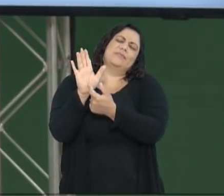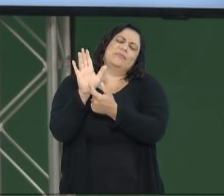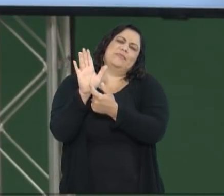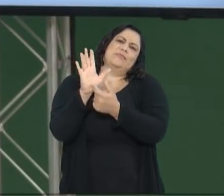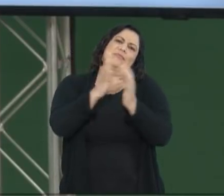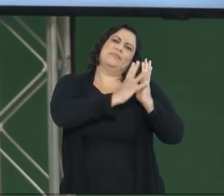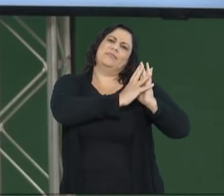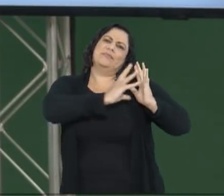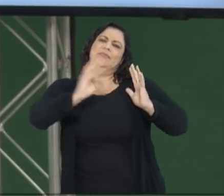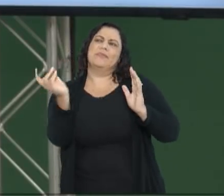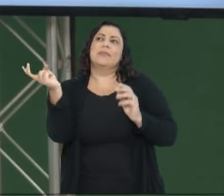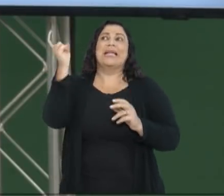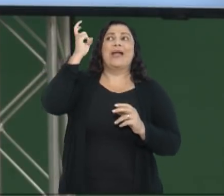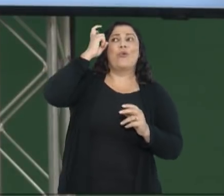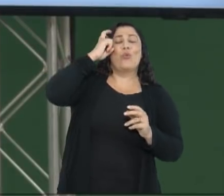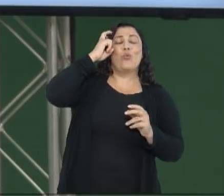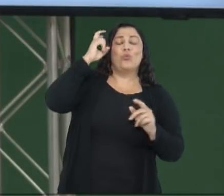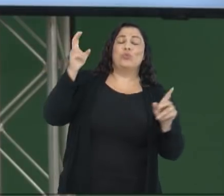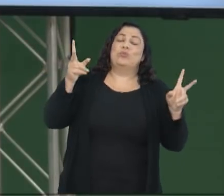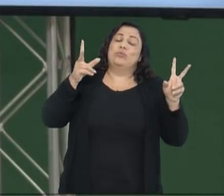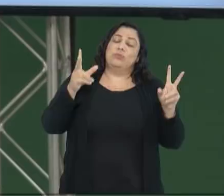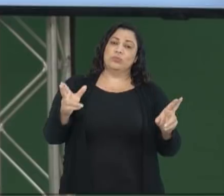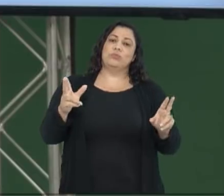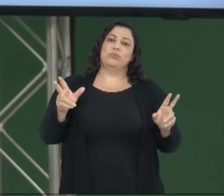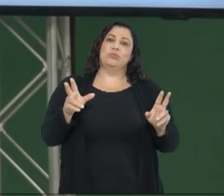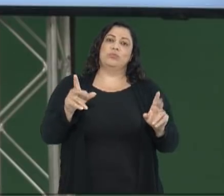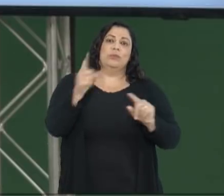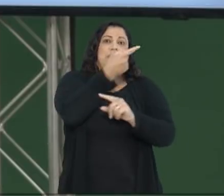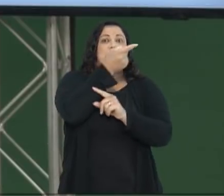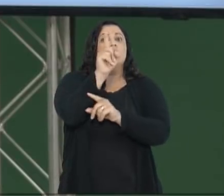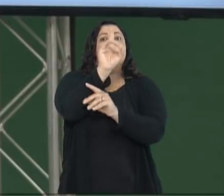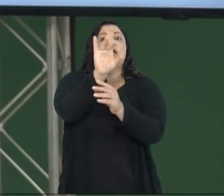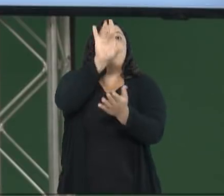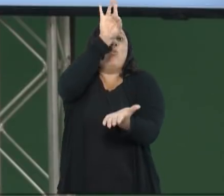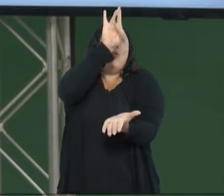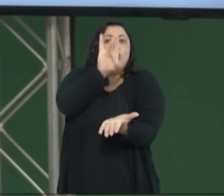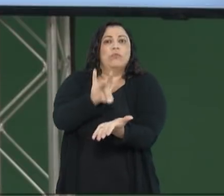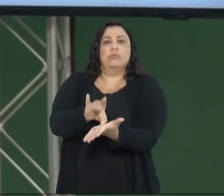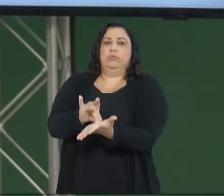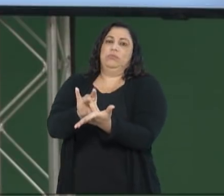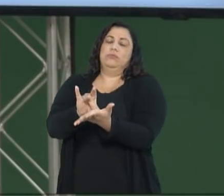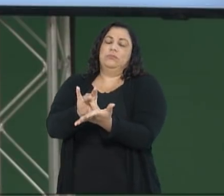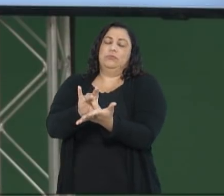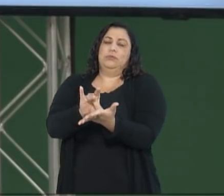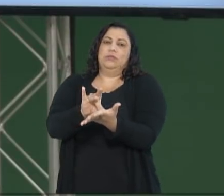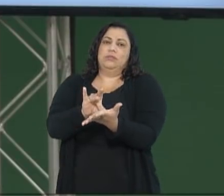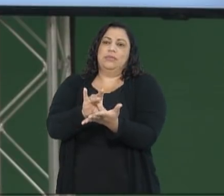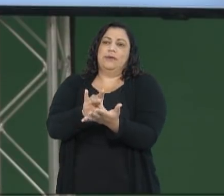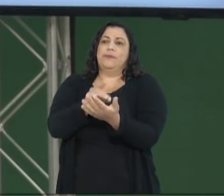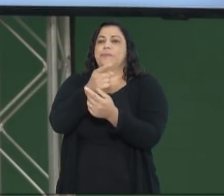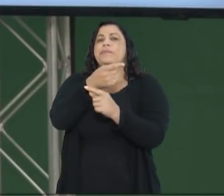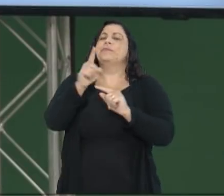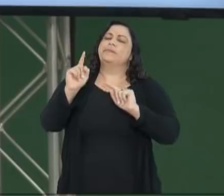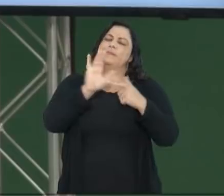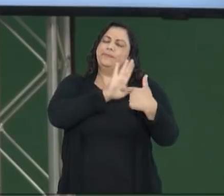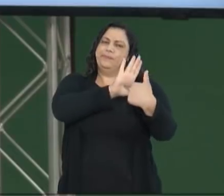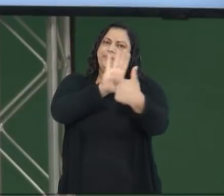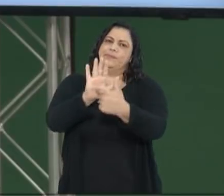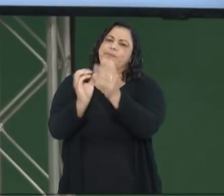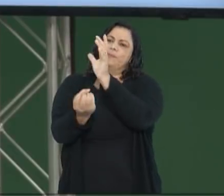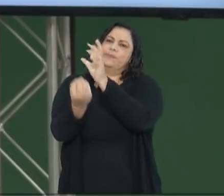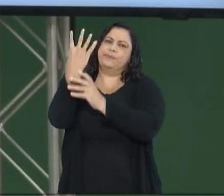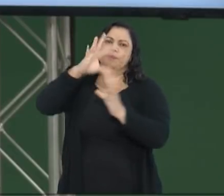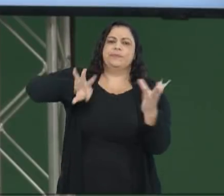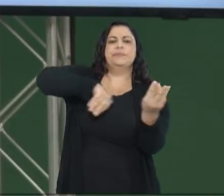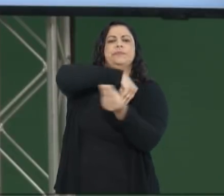atual, né? Não de forma original, com outras influências que vêm sofrendo ao longo do tempo, mas